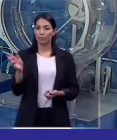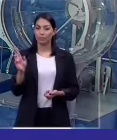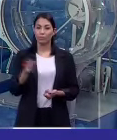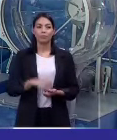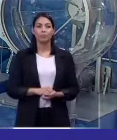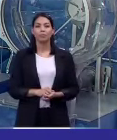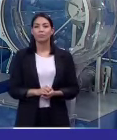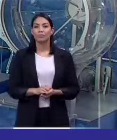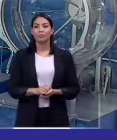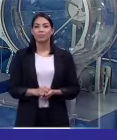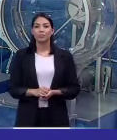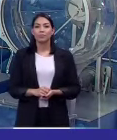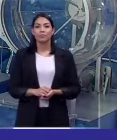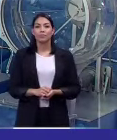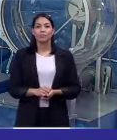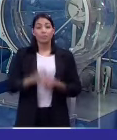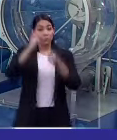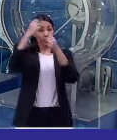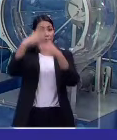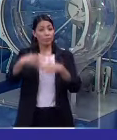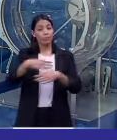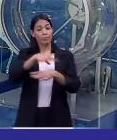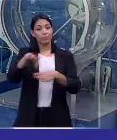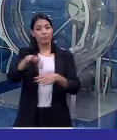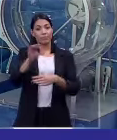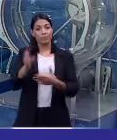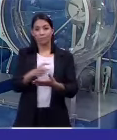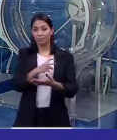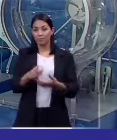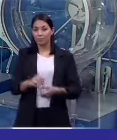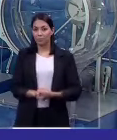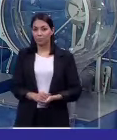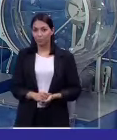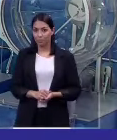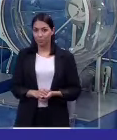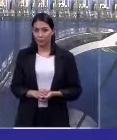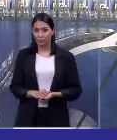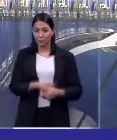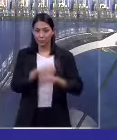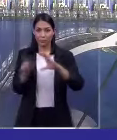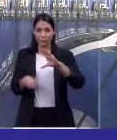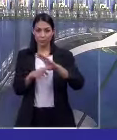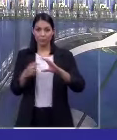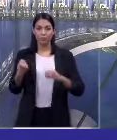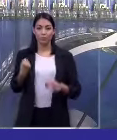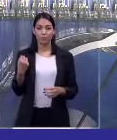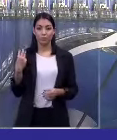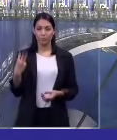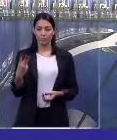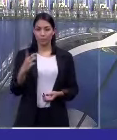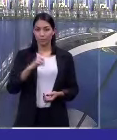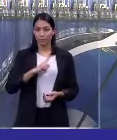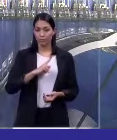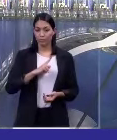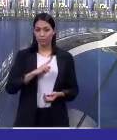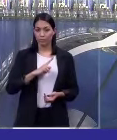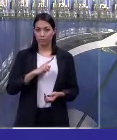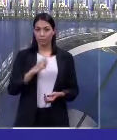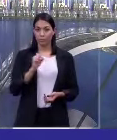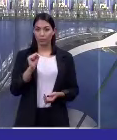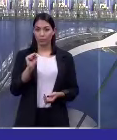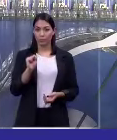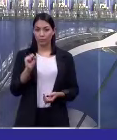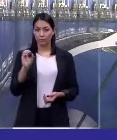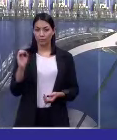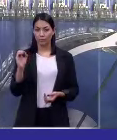R$ 3.234.226,09. Vamos entender como vai funcionar esse sorteio da Quina. Temos aqui o globo número 3 com suporte acima, abastecido